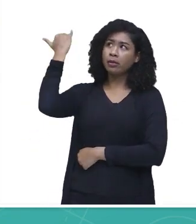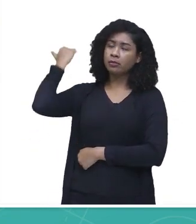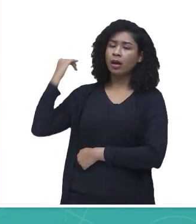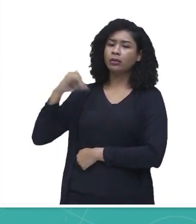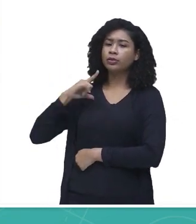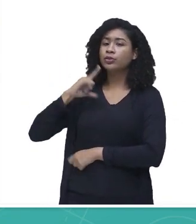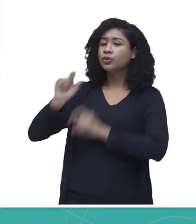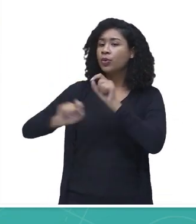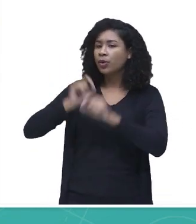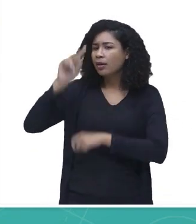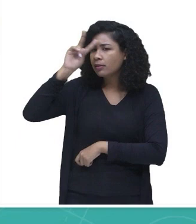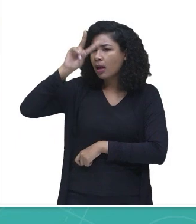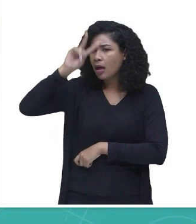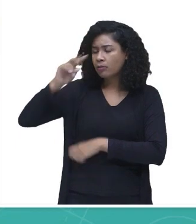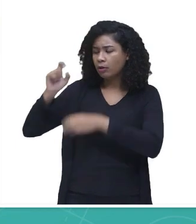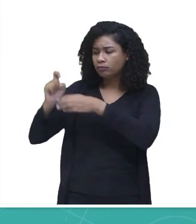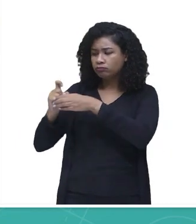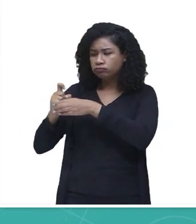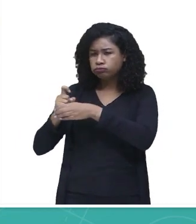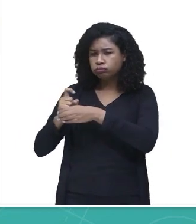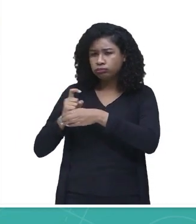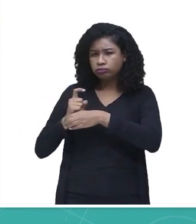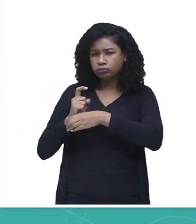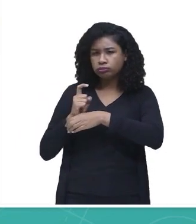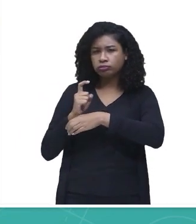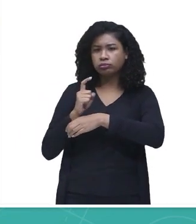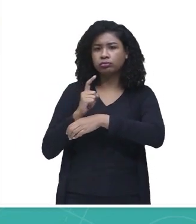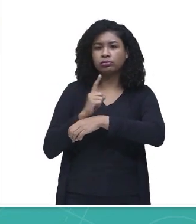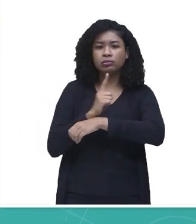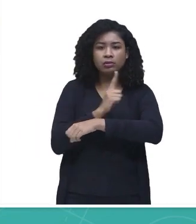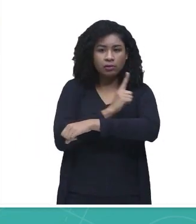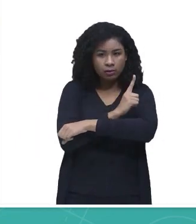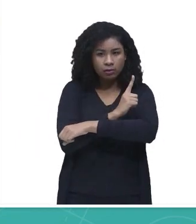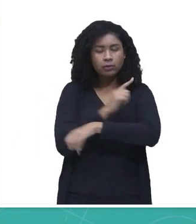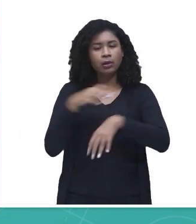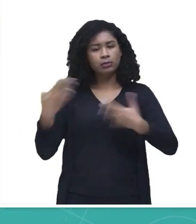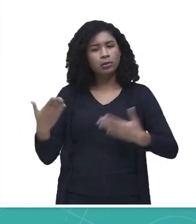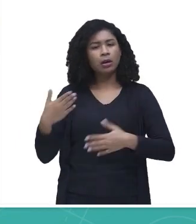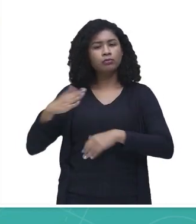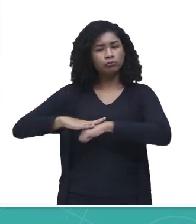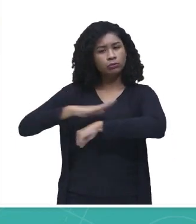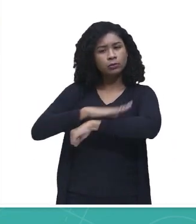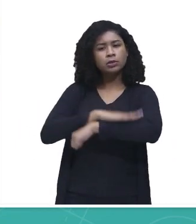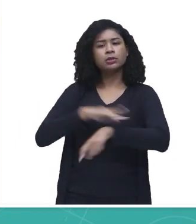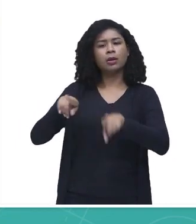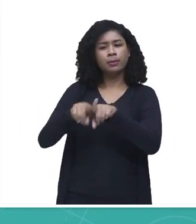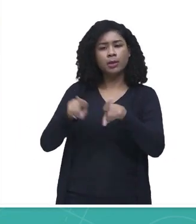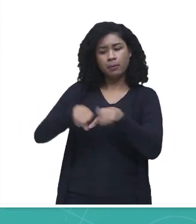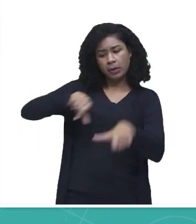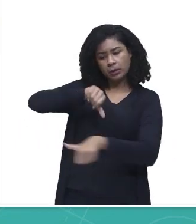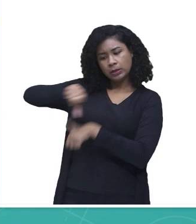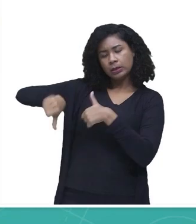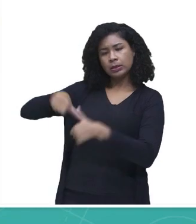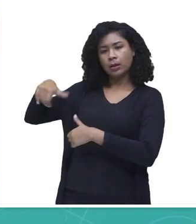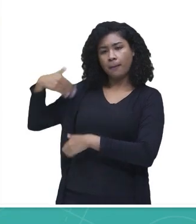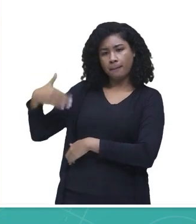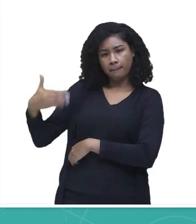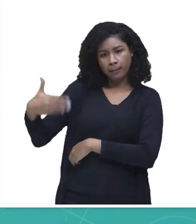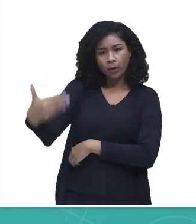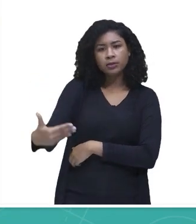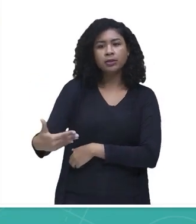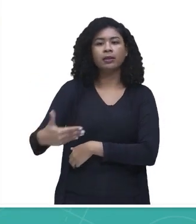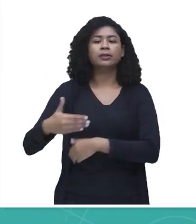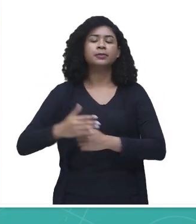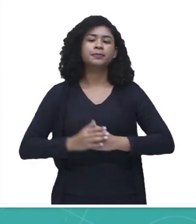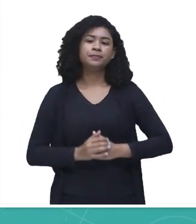água, e aí eles, depois que vão para o ambiente terrestre, né? Quando eles estão adultos, e aí esse é um resquício ainda evolutivo,